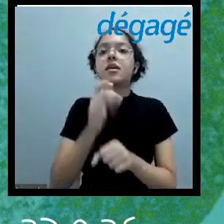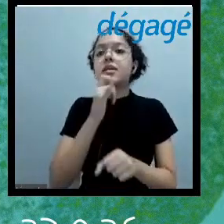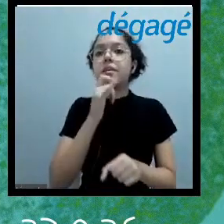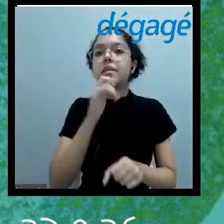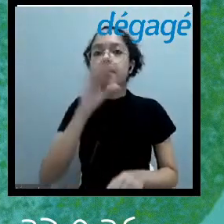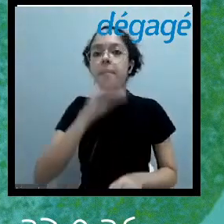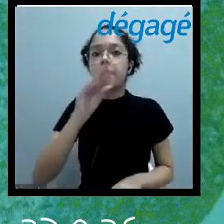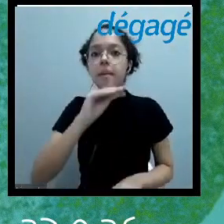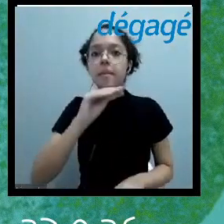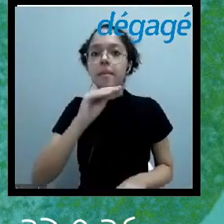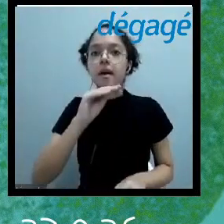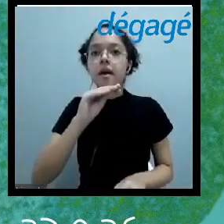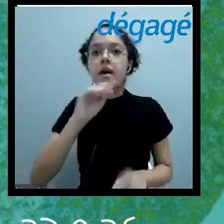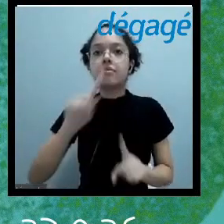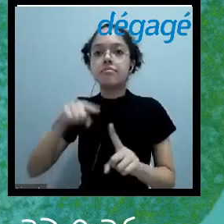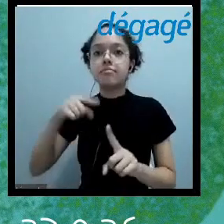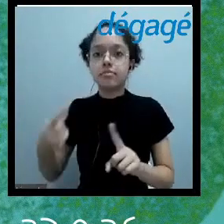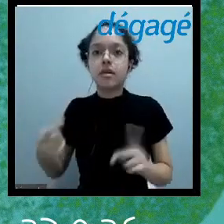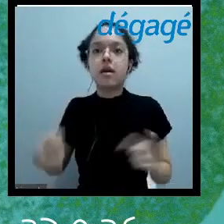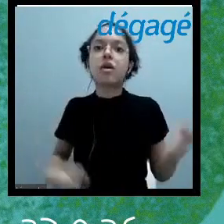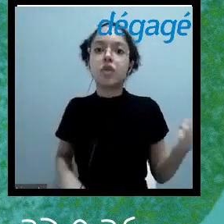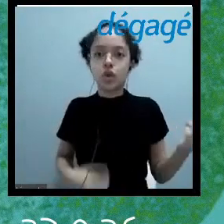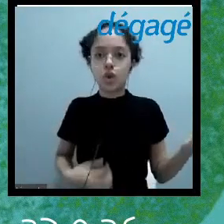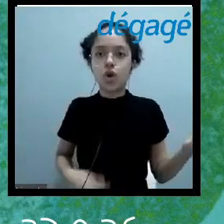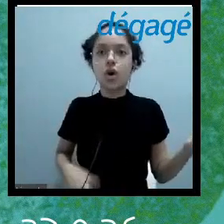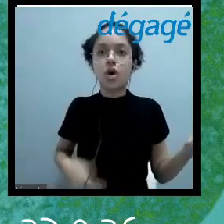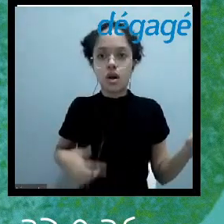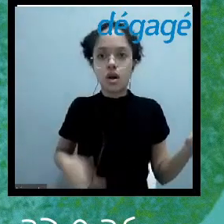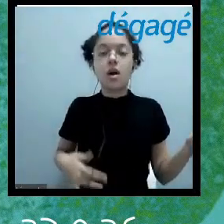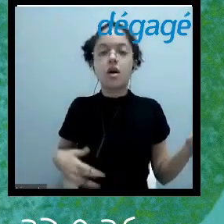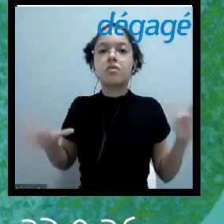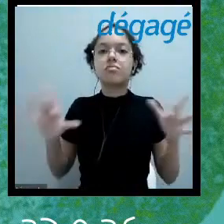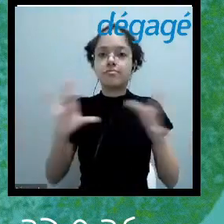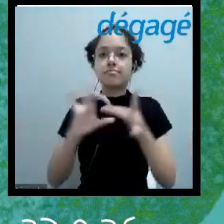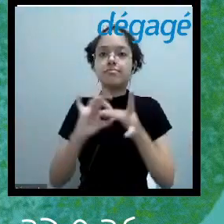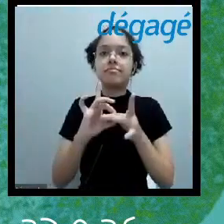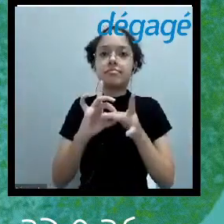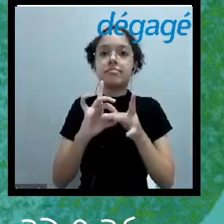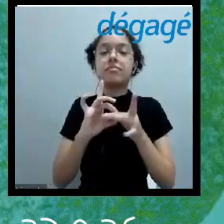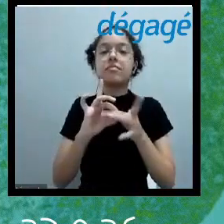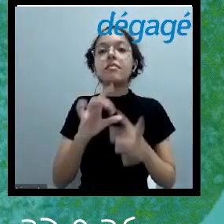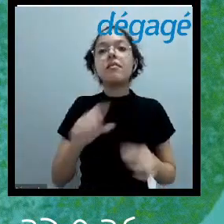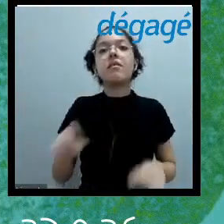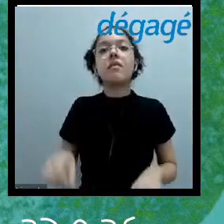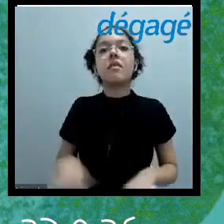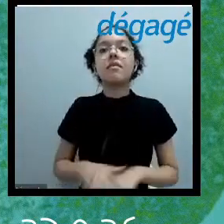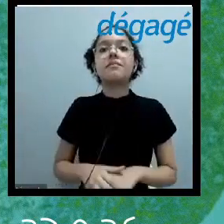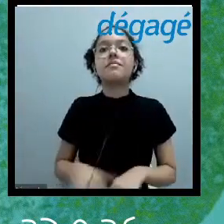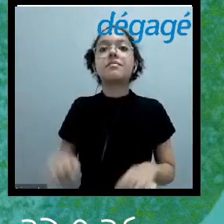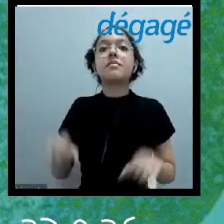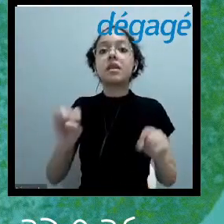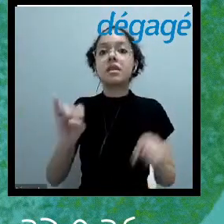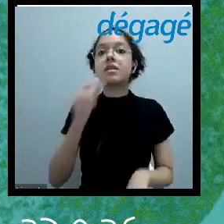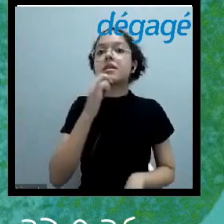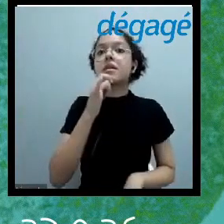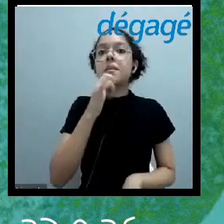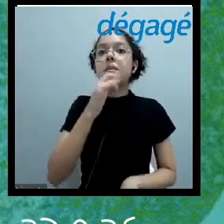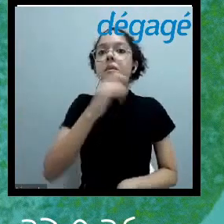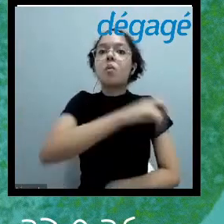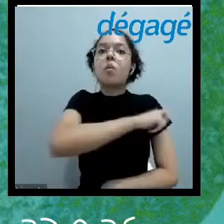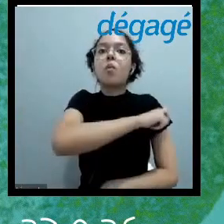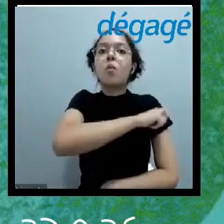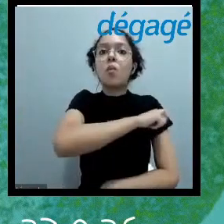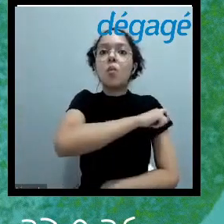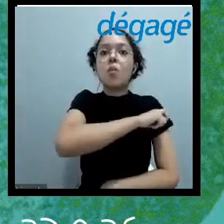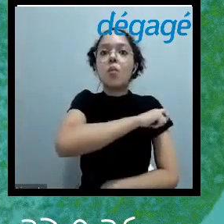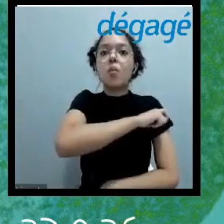E, assim, tiveram algumas situações, por exemplo, com um aluno, que eu fiquei mais ou menos uns